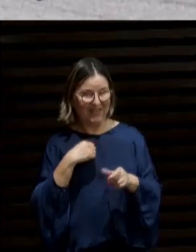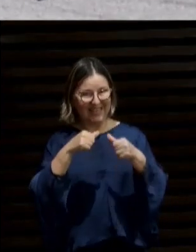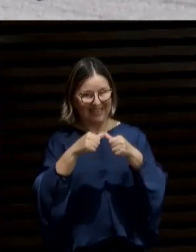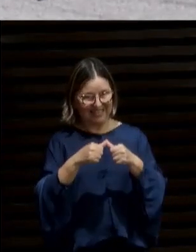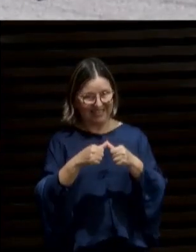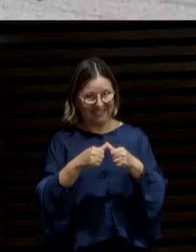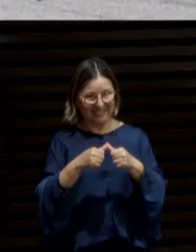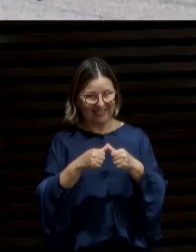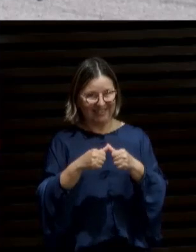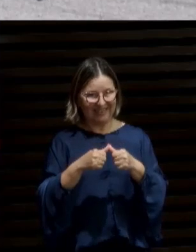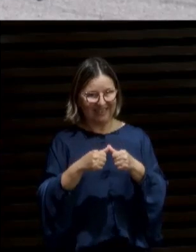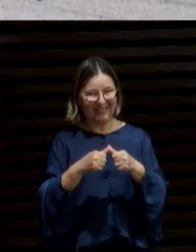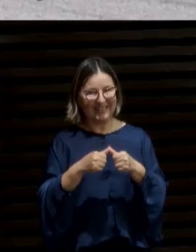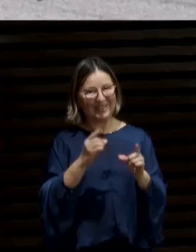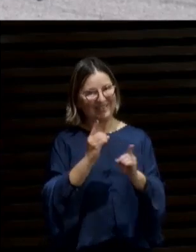Isso é demais, né?